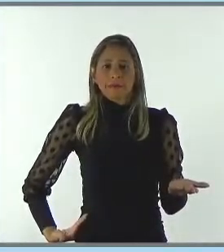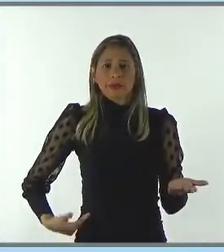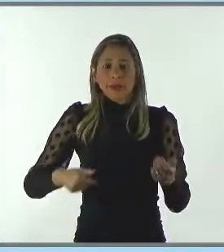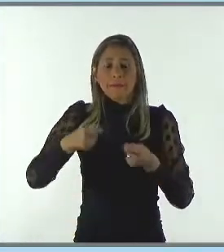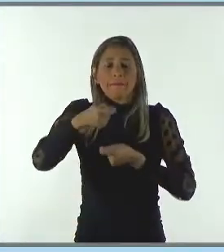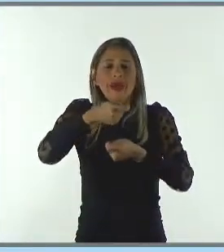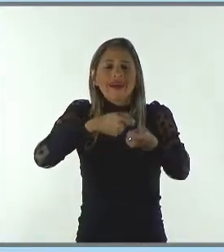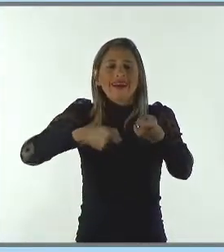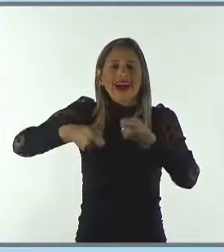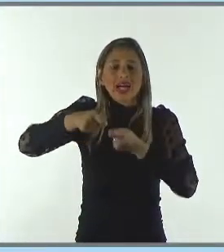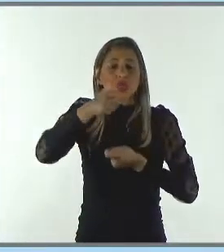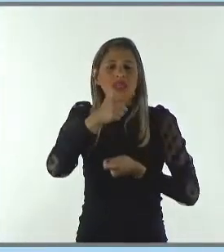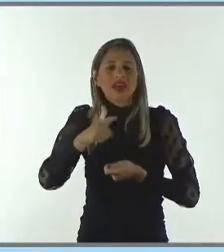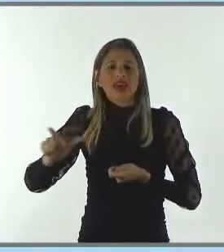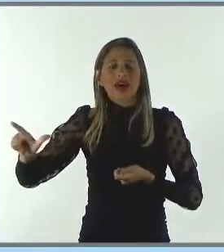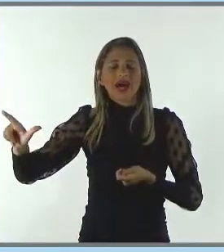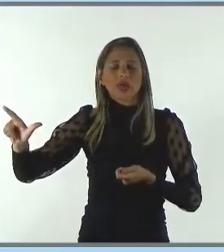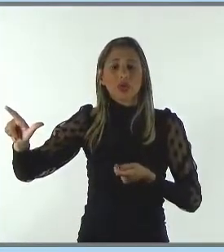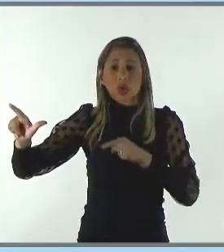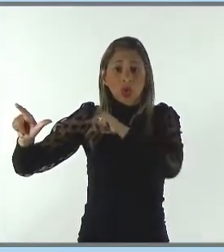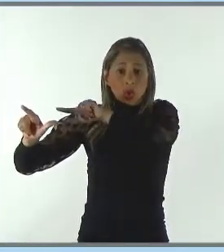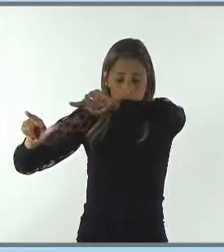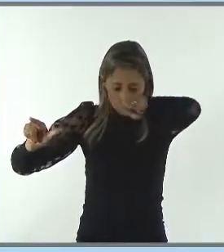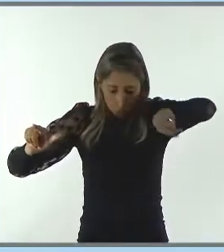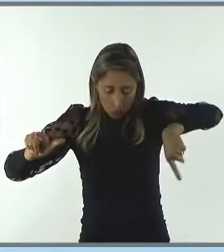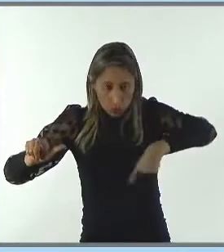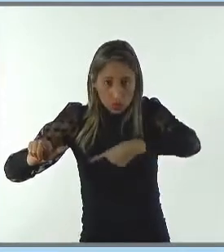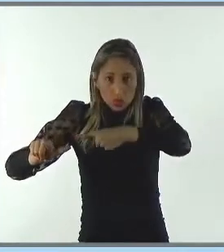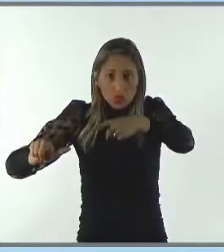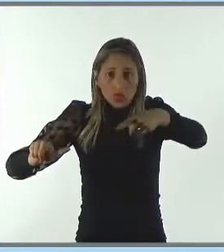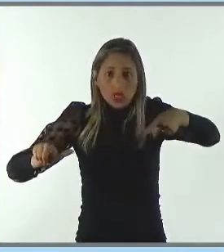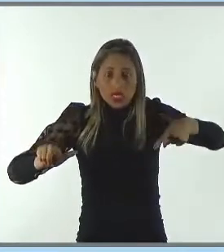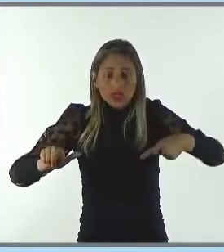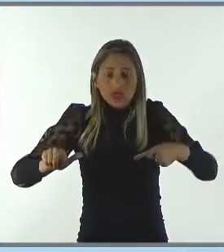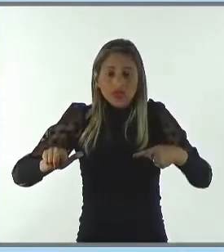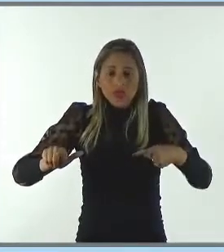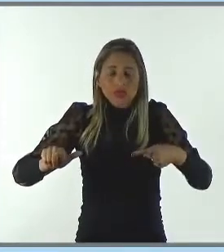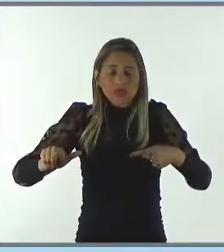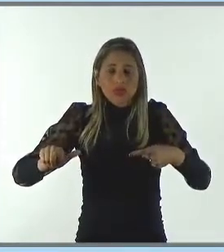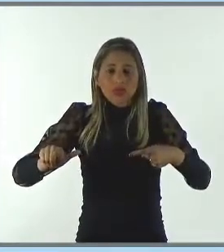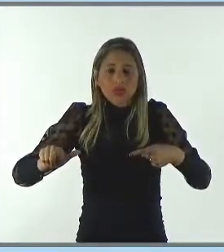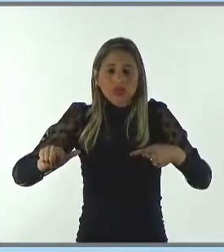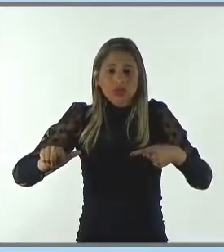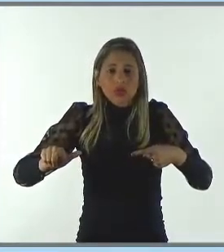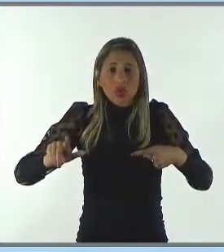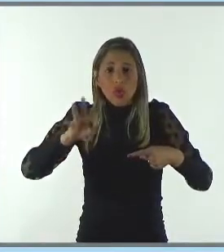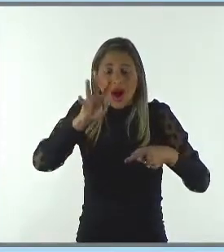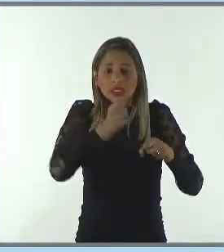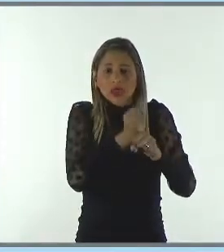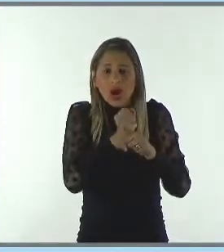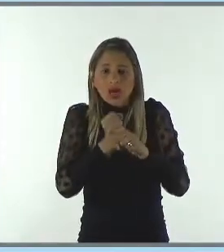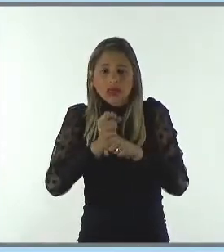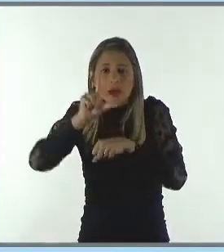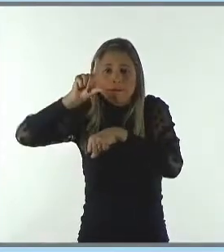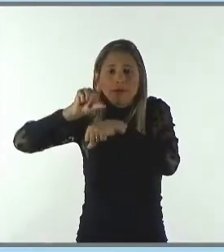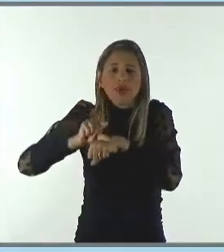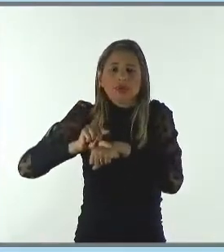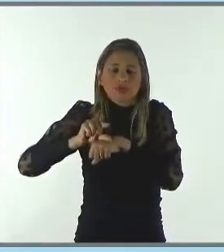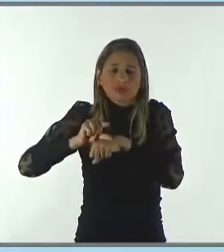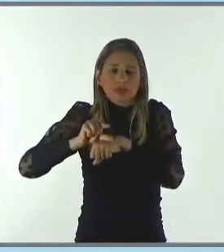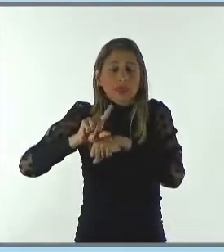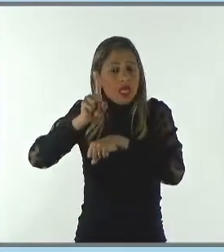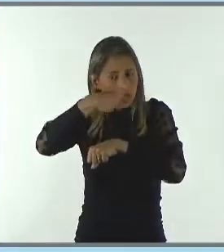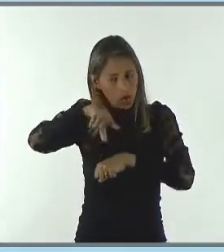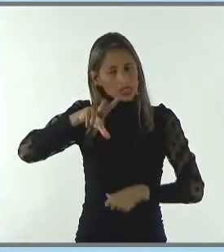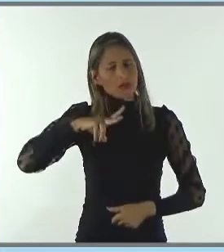mercado literário, tá? Então, tudo isso encolheu significativamente nos últimos 4 anos. Então, nós teríamos todos os motivos do